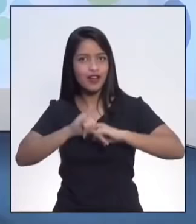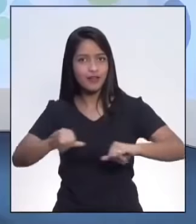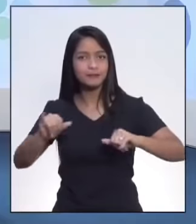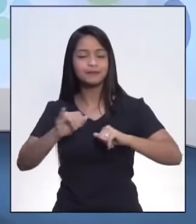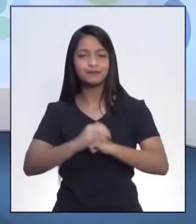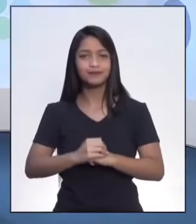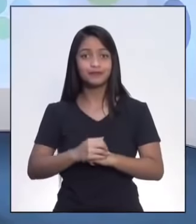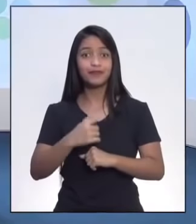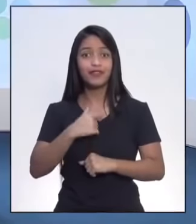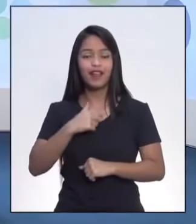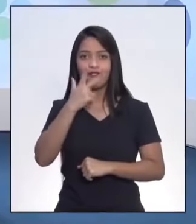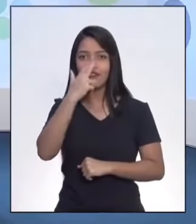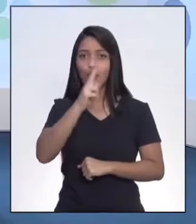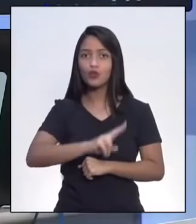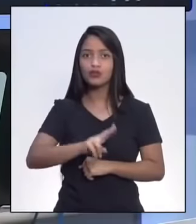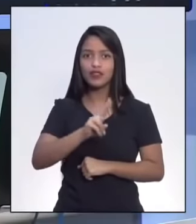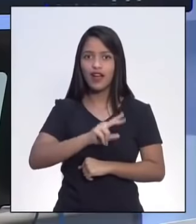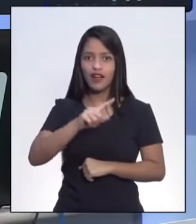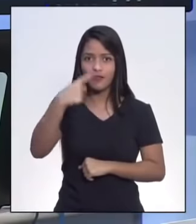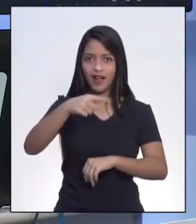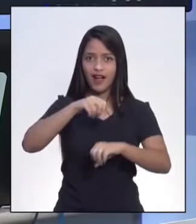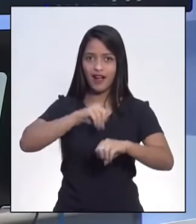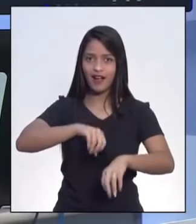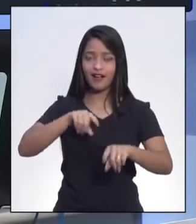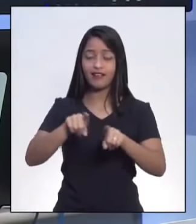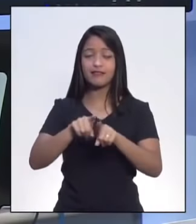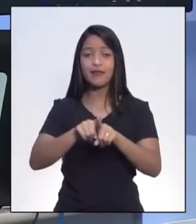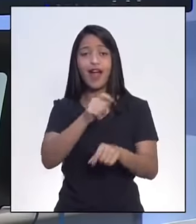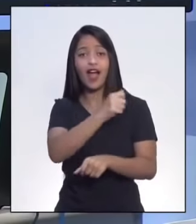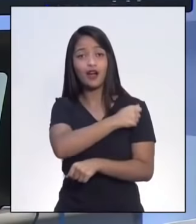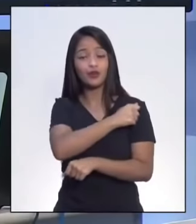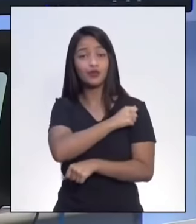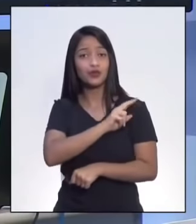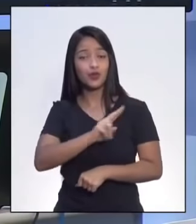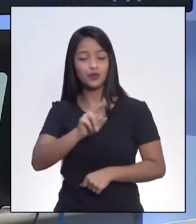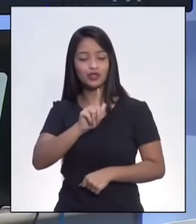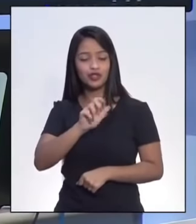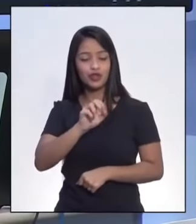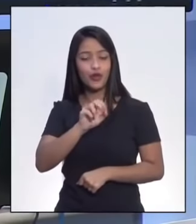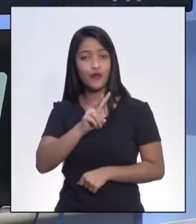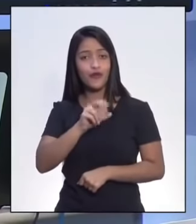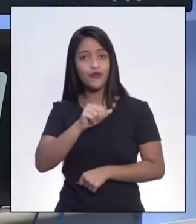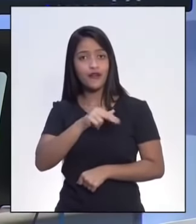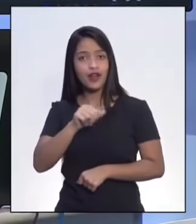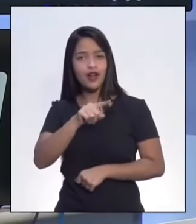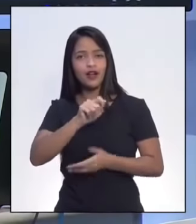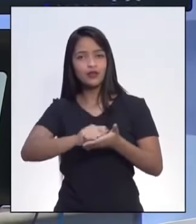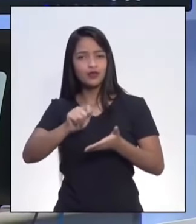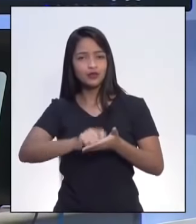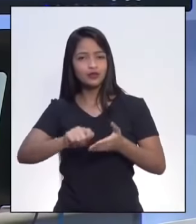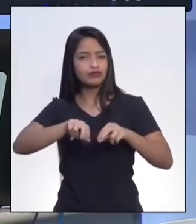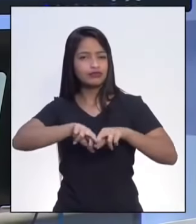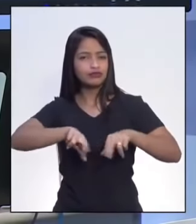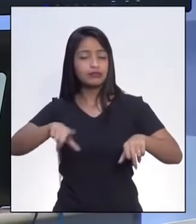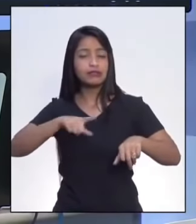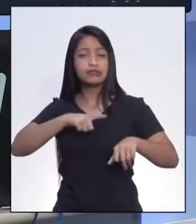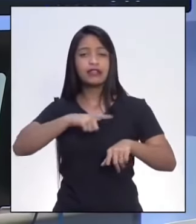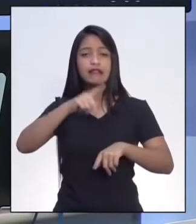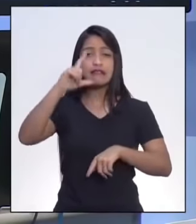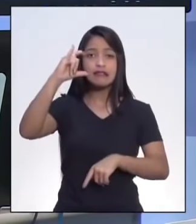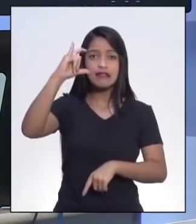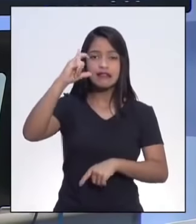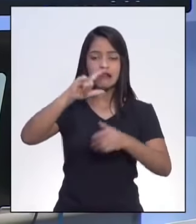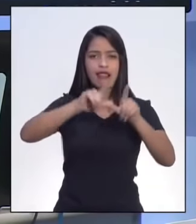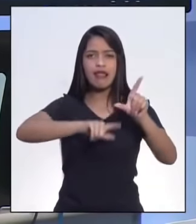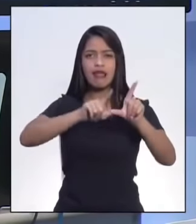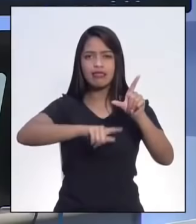numa aula nossa. Acho legal, acho legal. E a aluna Giovana, que ela fez várias anotações também, ela tem um Instagram tipo de lettering, que ela tem uma letra